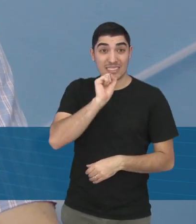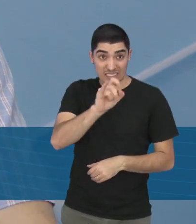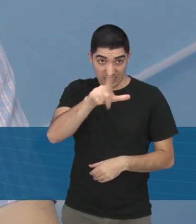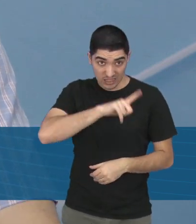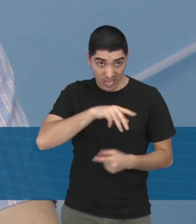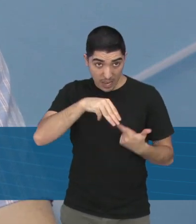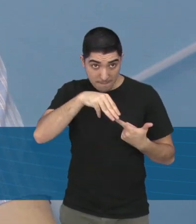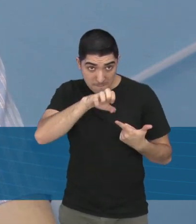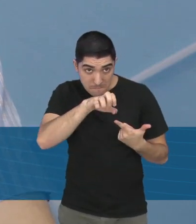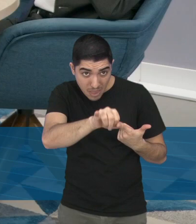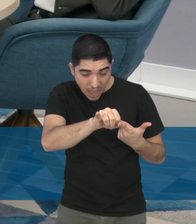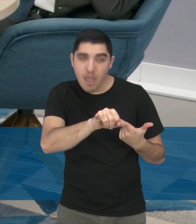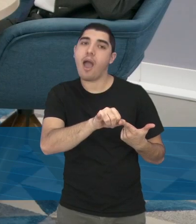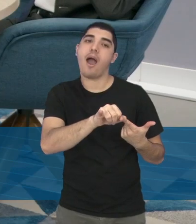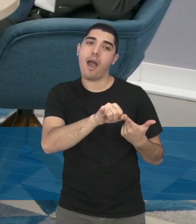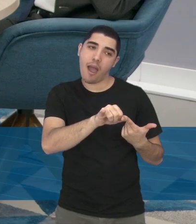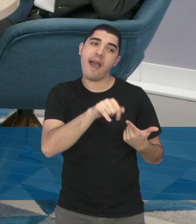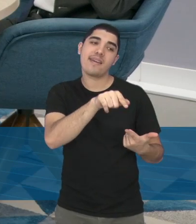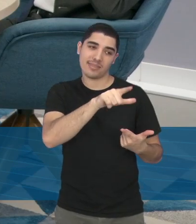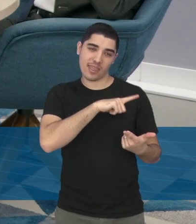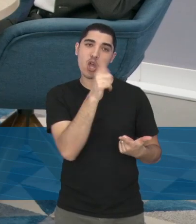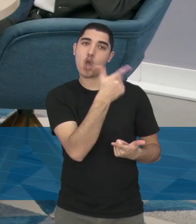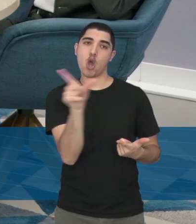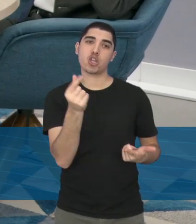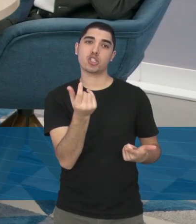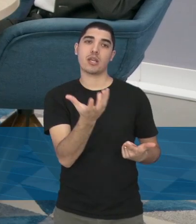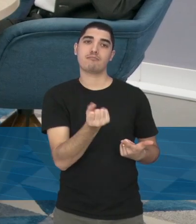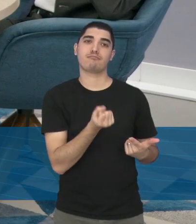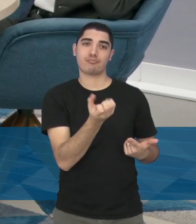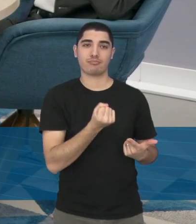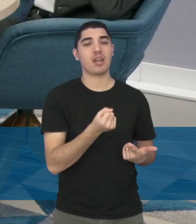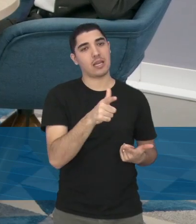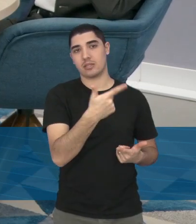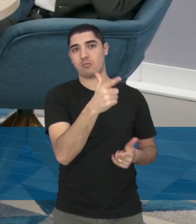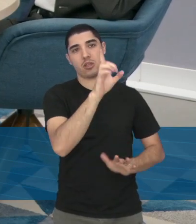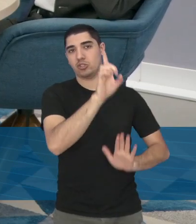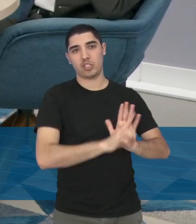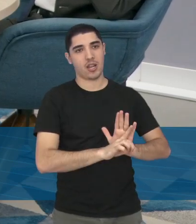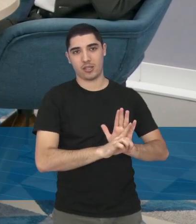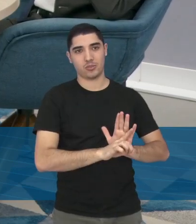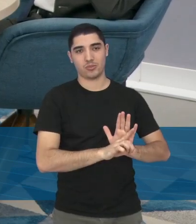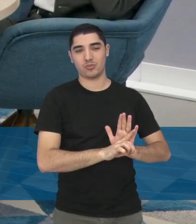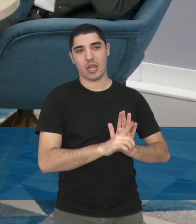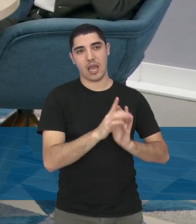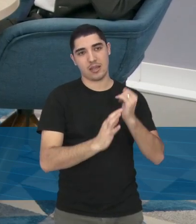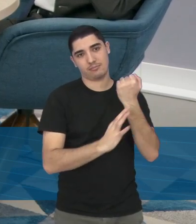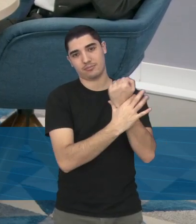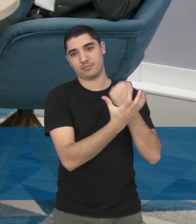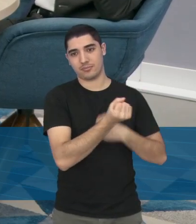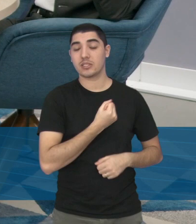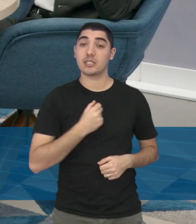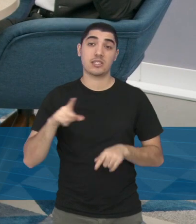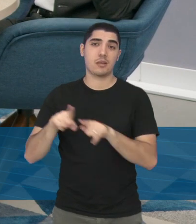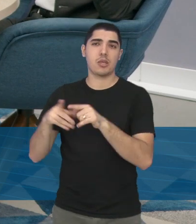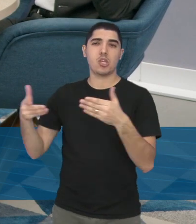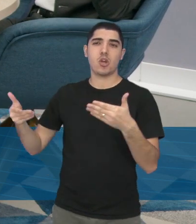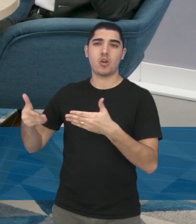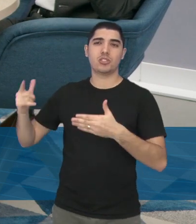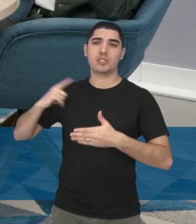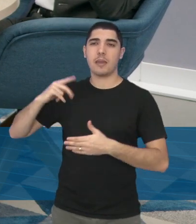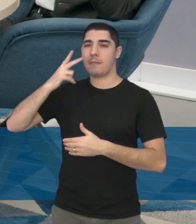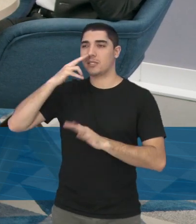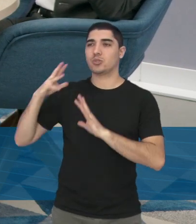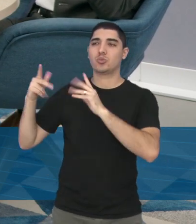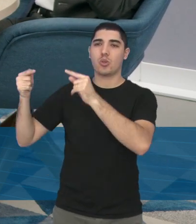MEI, pressupõe que você tem uma outra fonte de renda, então você não tem direito a ter o seguro-desemprego. E hoje em dia é tudo interligado, né?